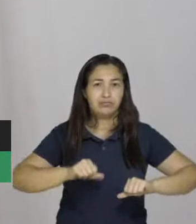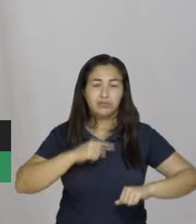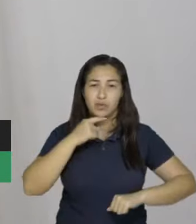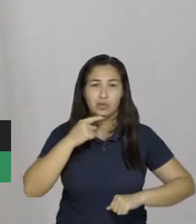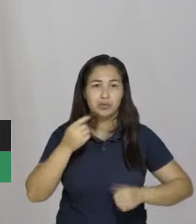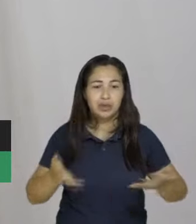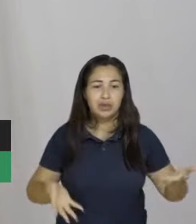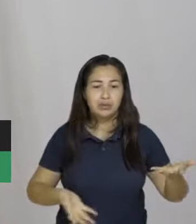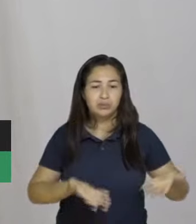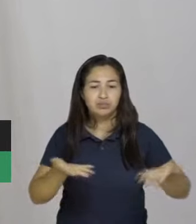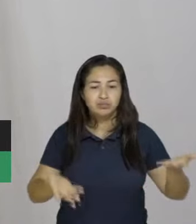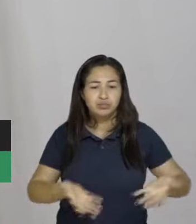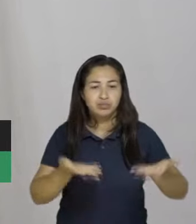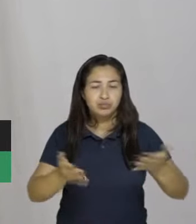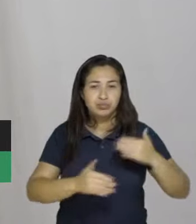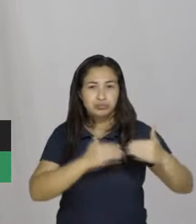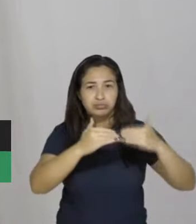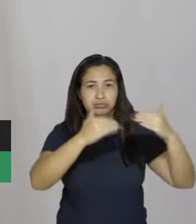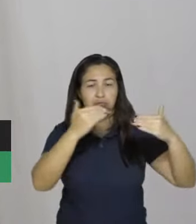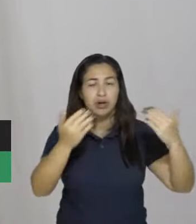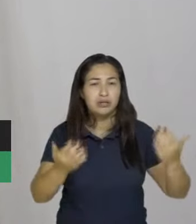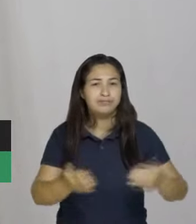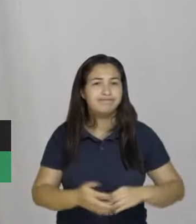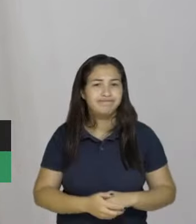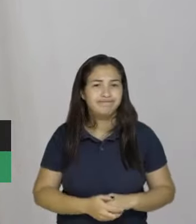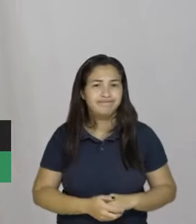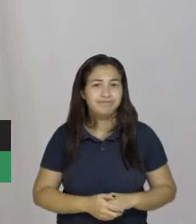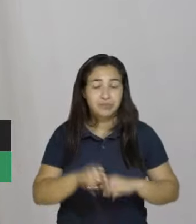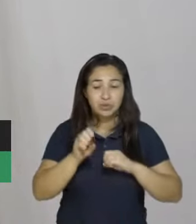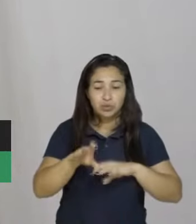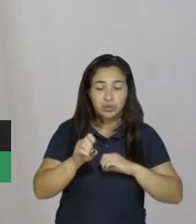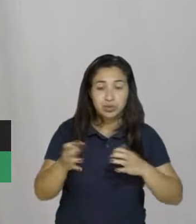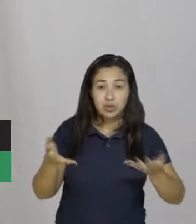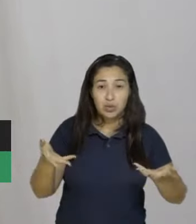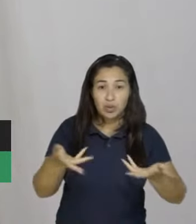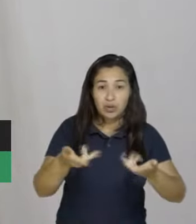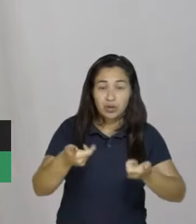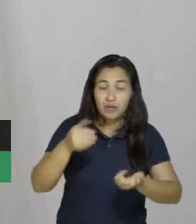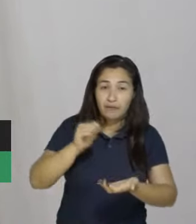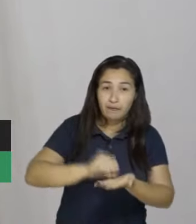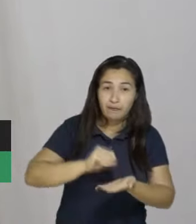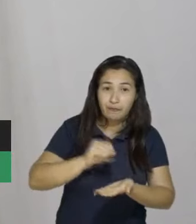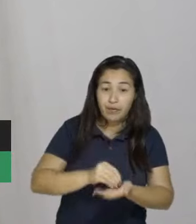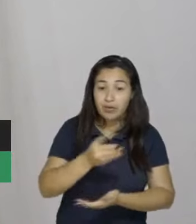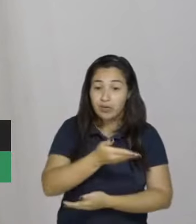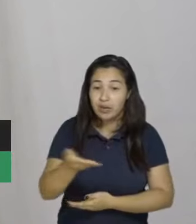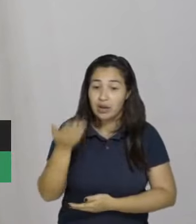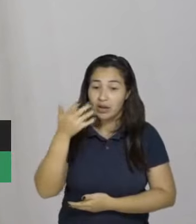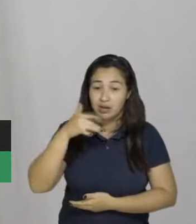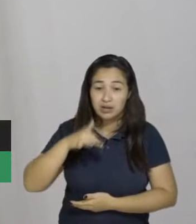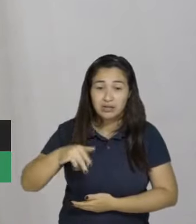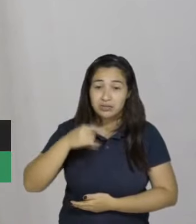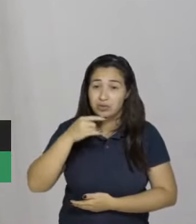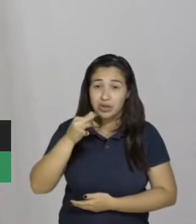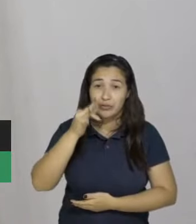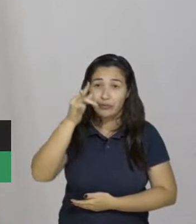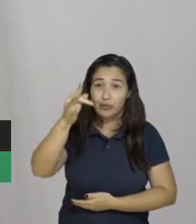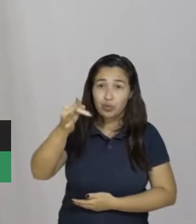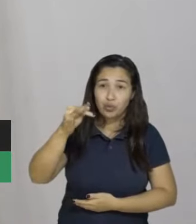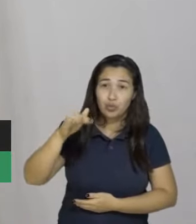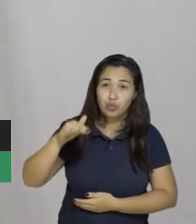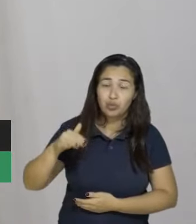A educação sem qualidade tira das crianças o horizonte de um futuro melhor.